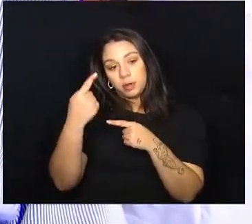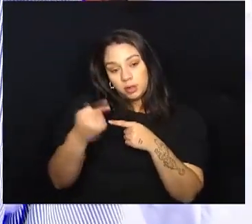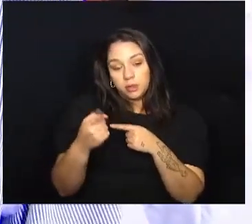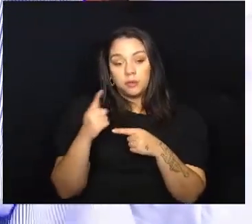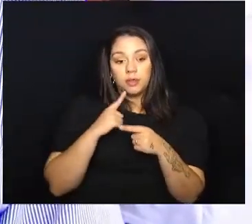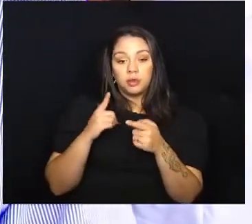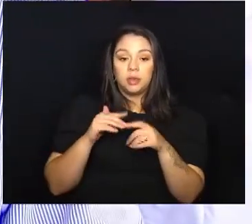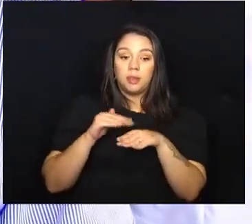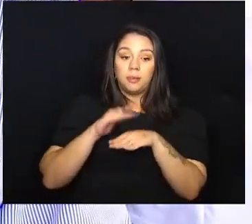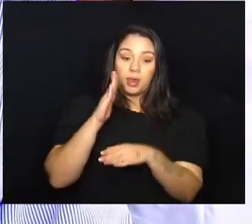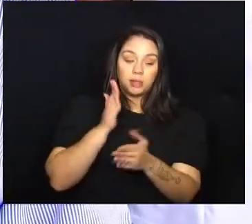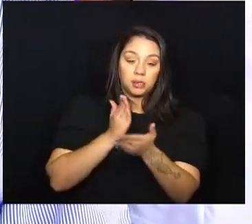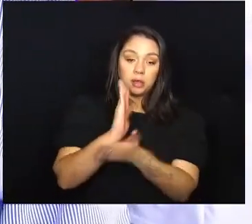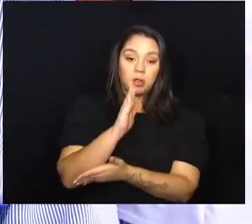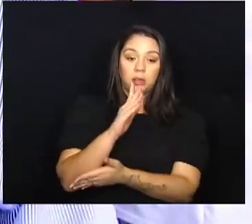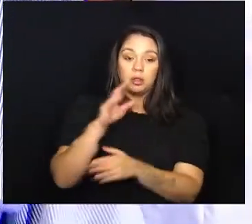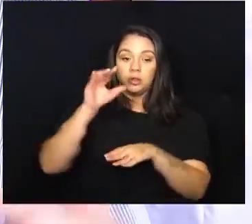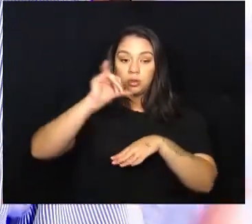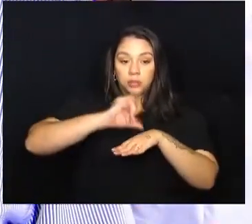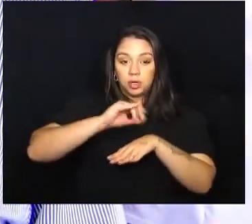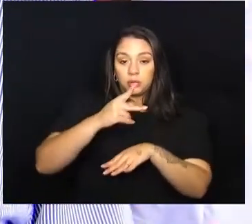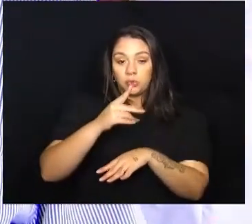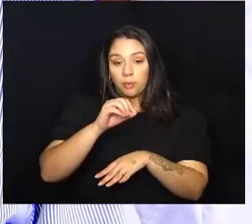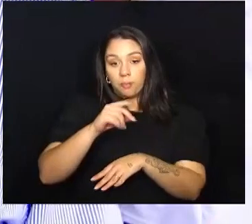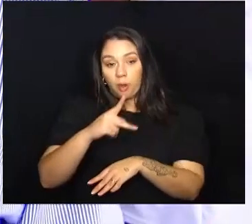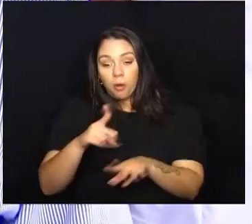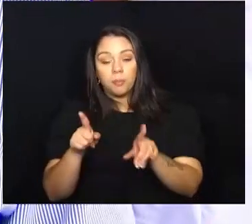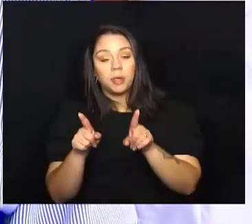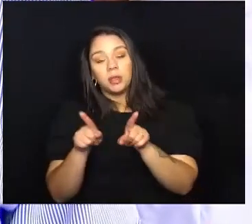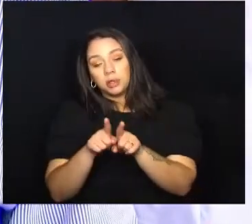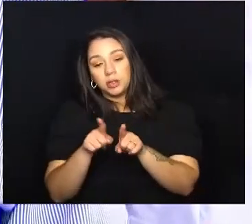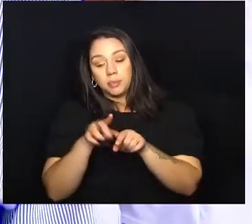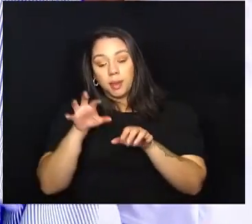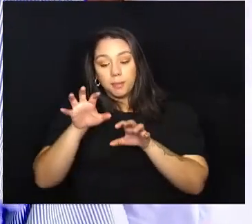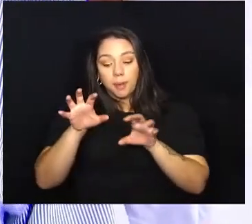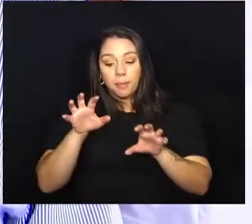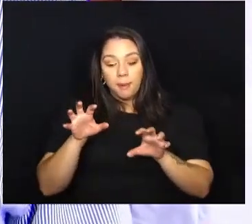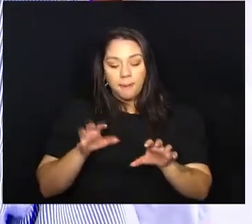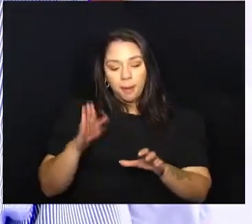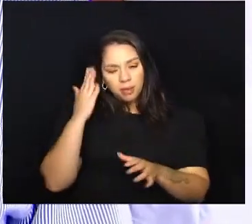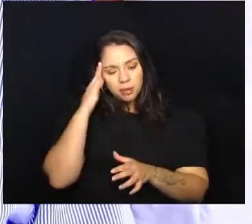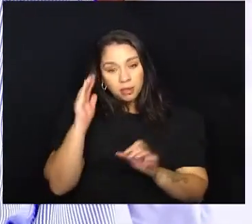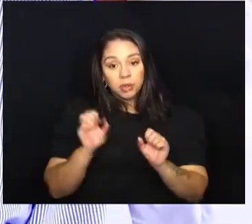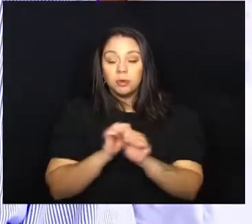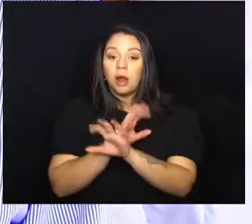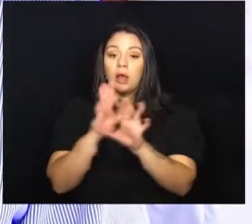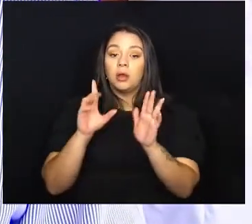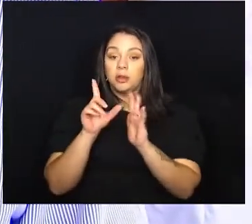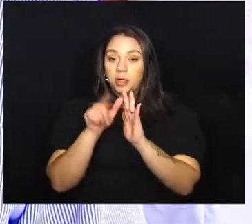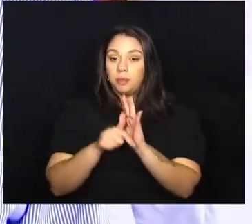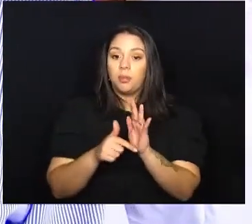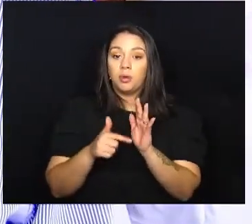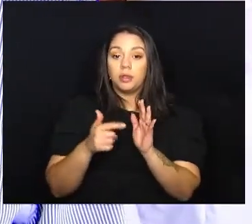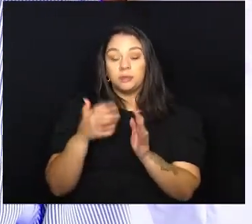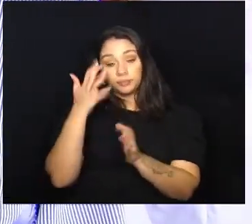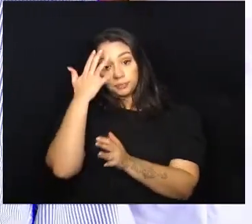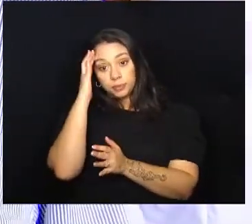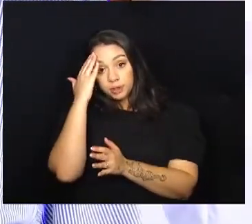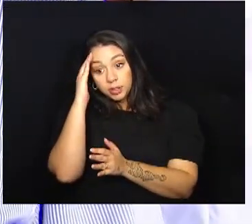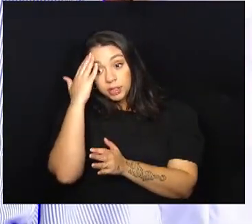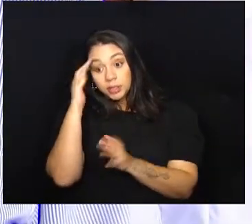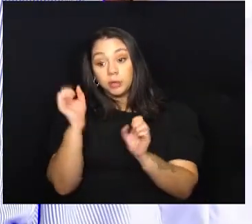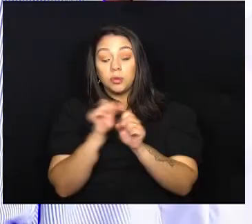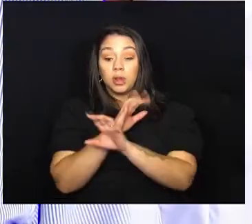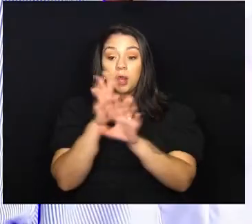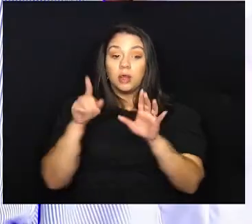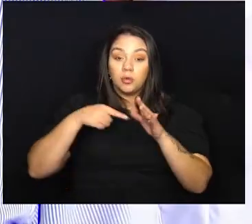diligências no Centro Pop e outros atendimentos. E a gente vai montando um mapa da coisa para depois a gente tirando essas conclusões e aprofundar o